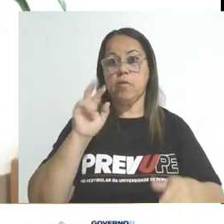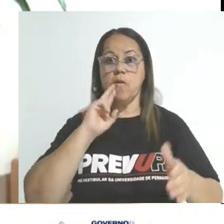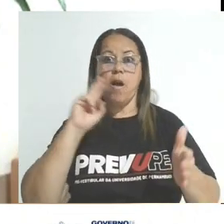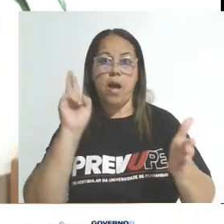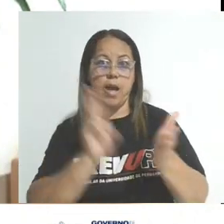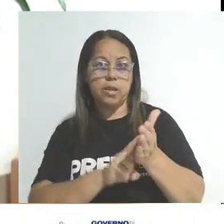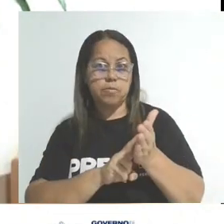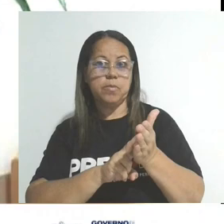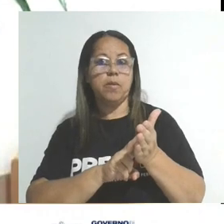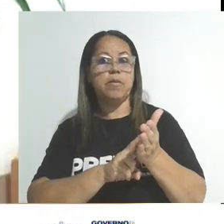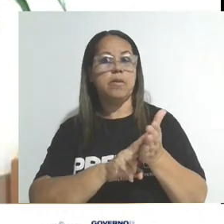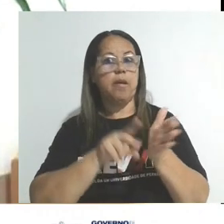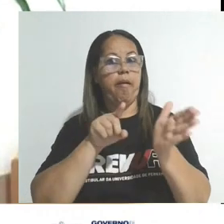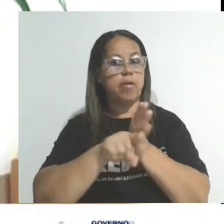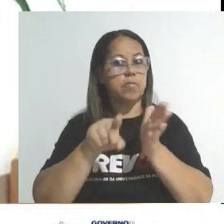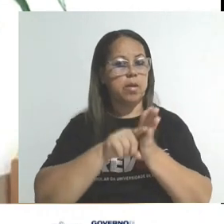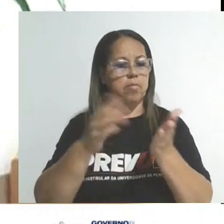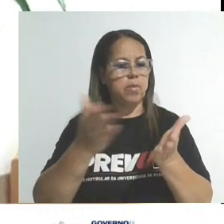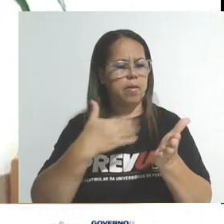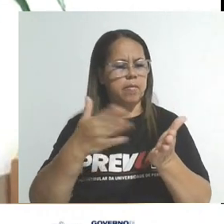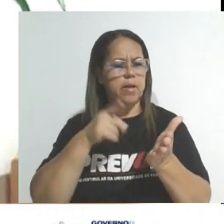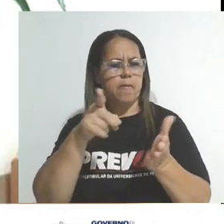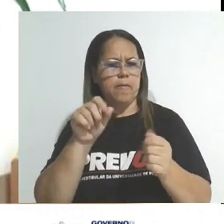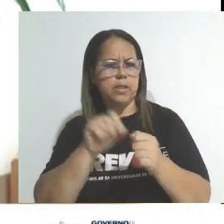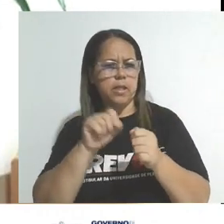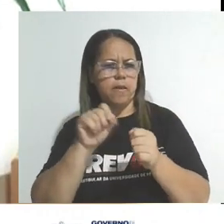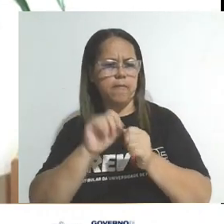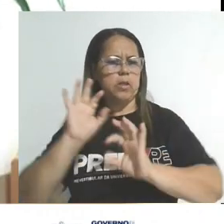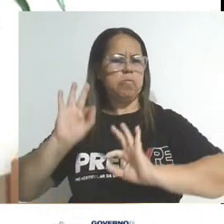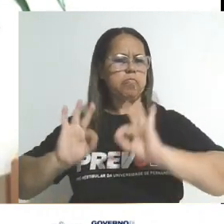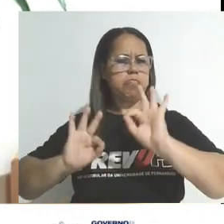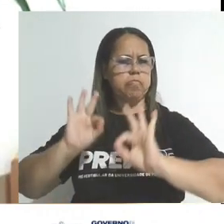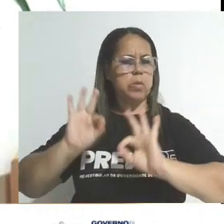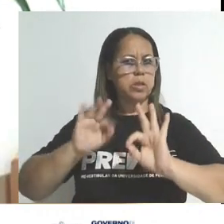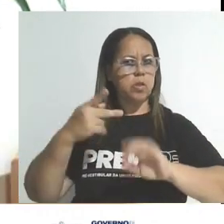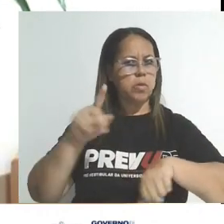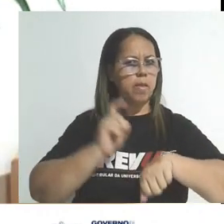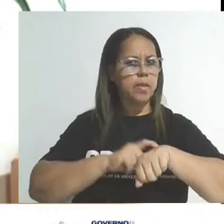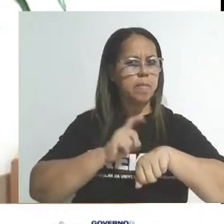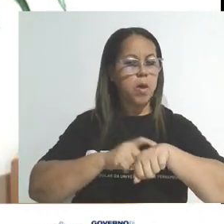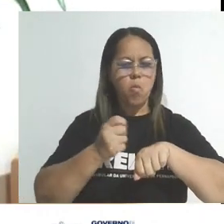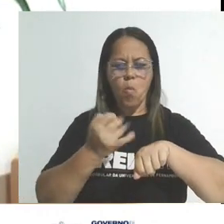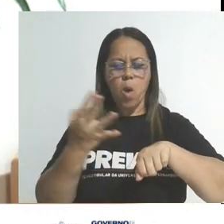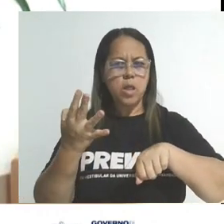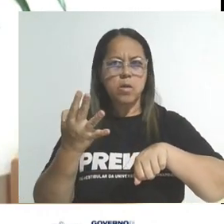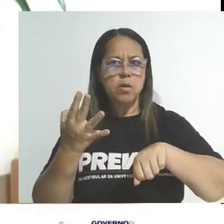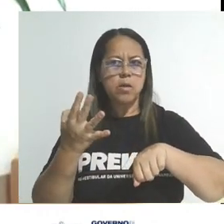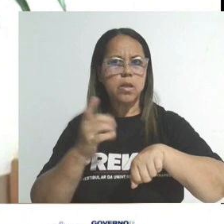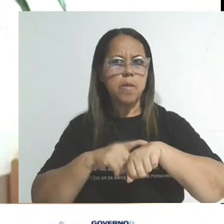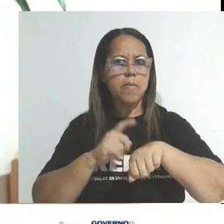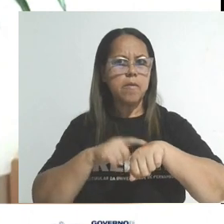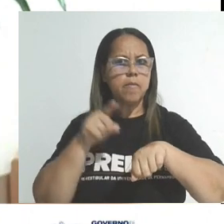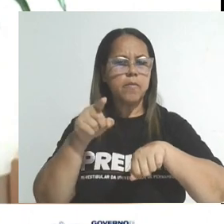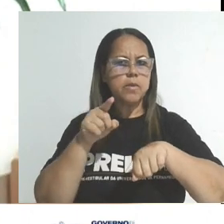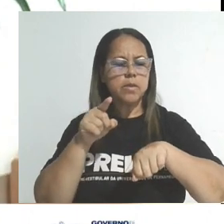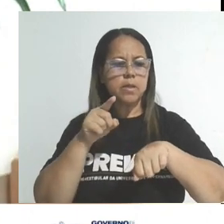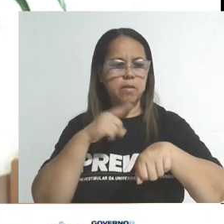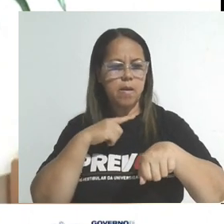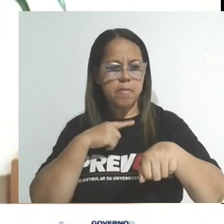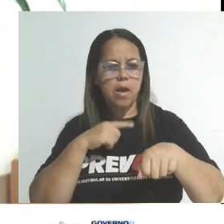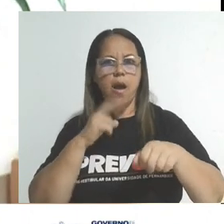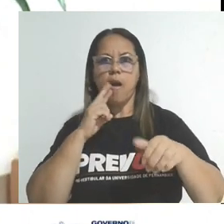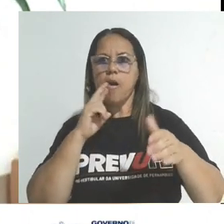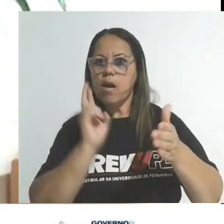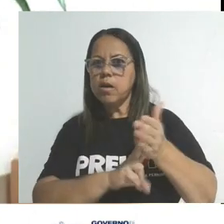as questões da apostila, você tem feito a organização do tempo, de quanto tempo você tem para